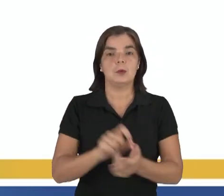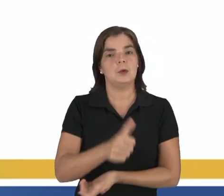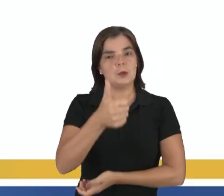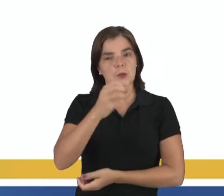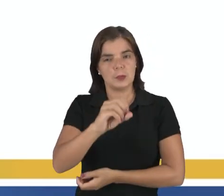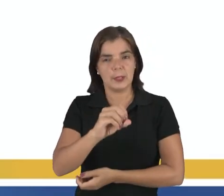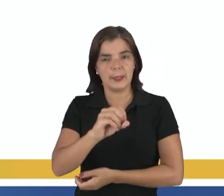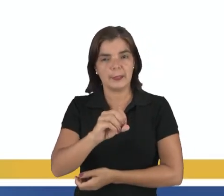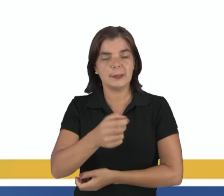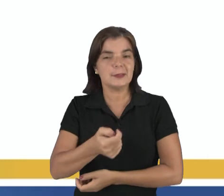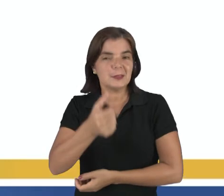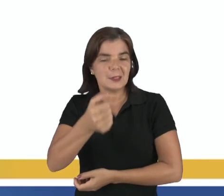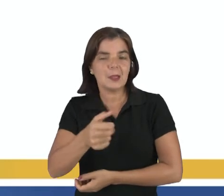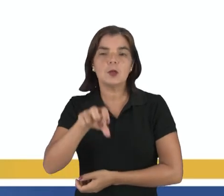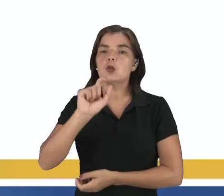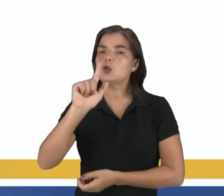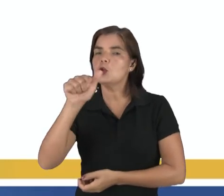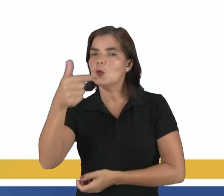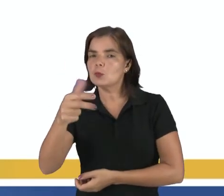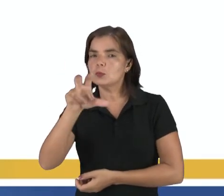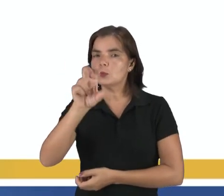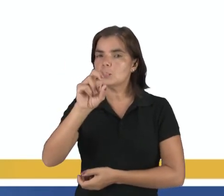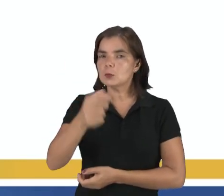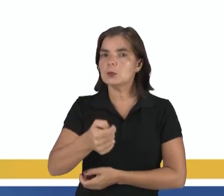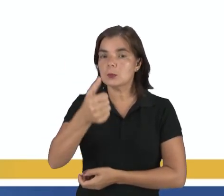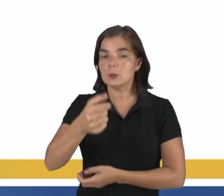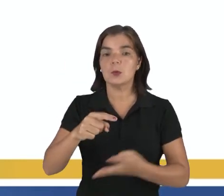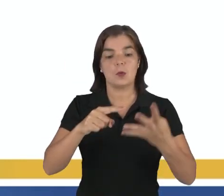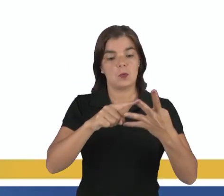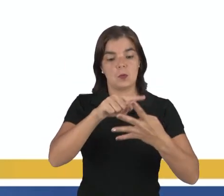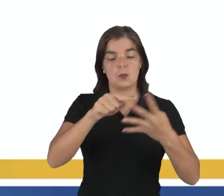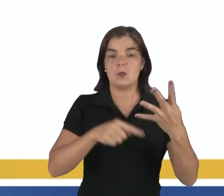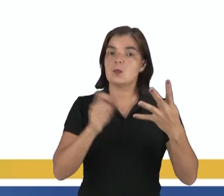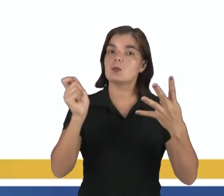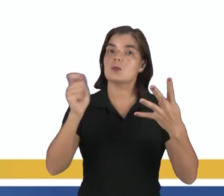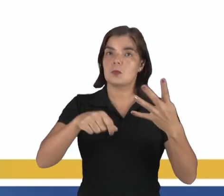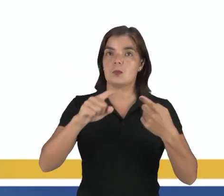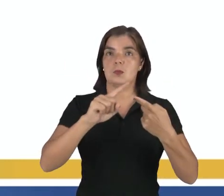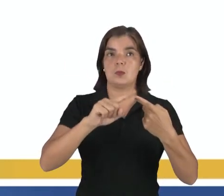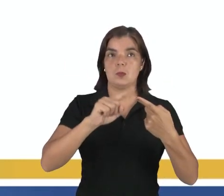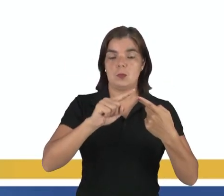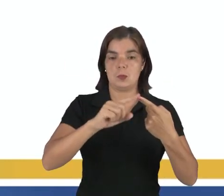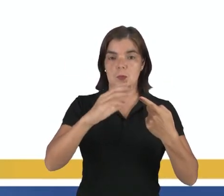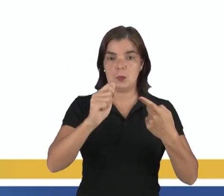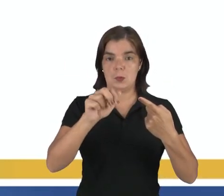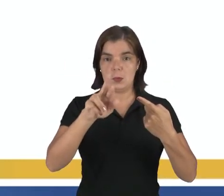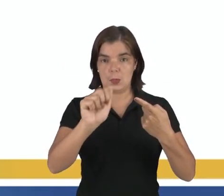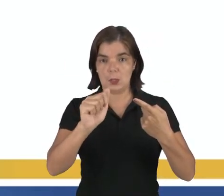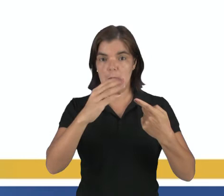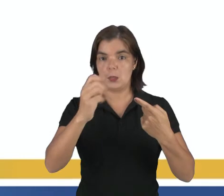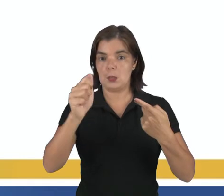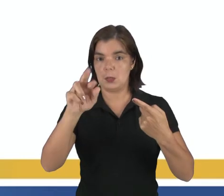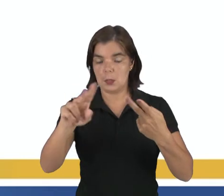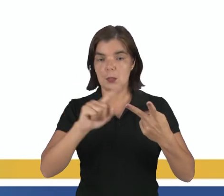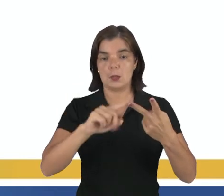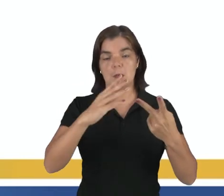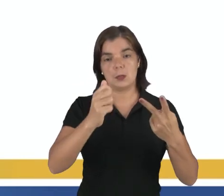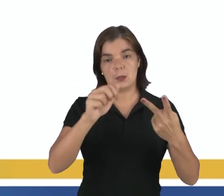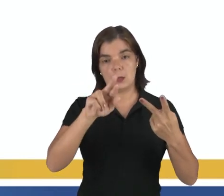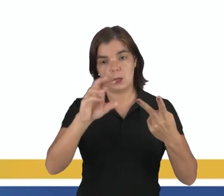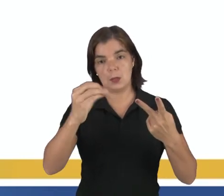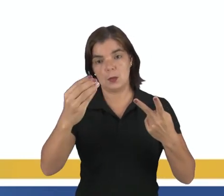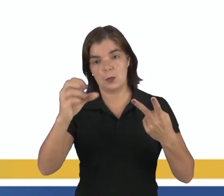10 centavos e outra de 50 centavos, teremos quatro possibilidades. Nós teremos cara, cara, cara,